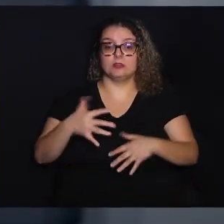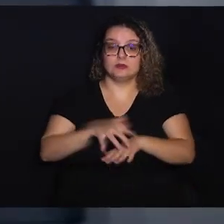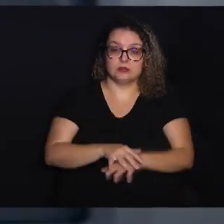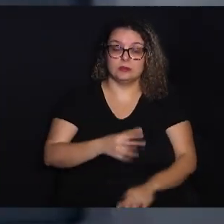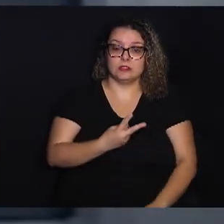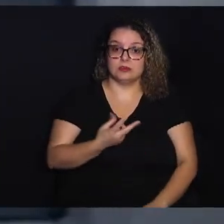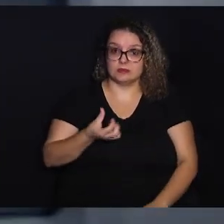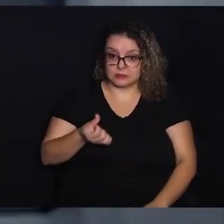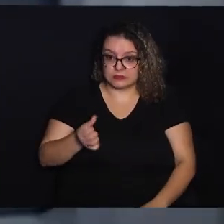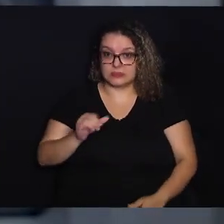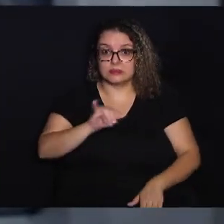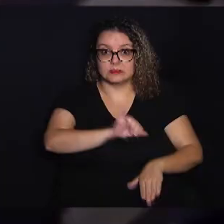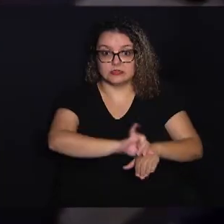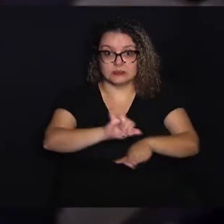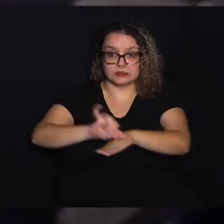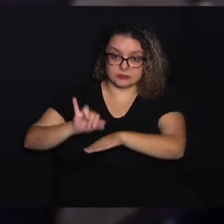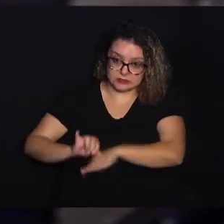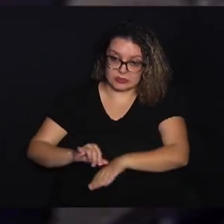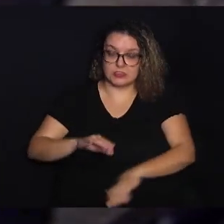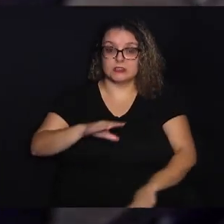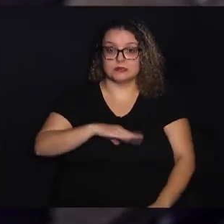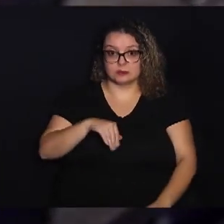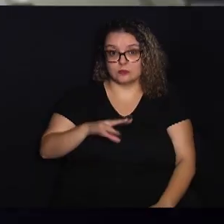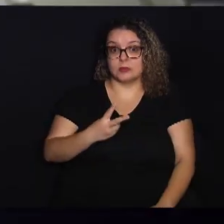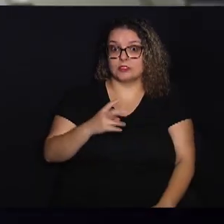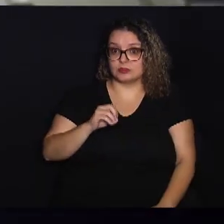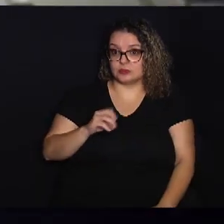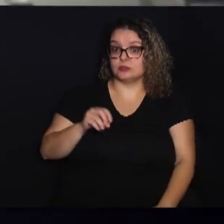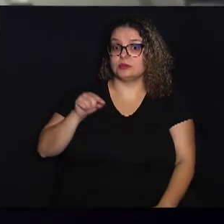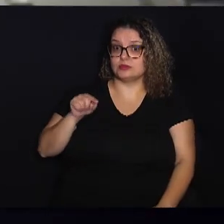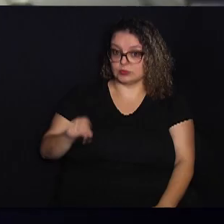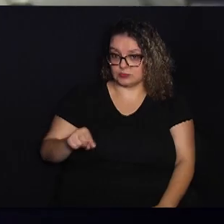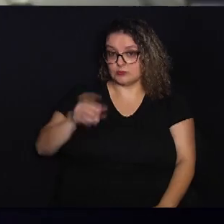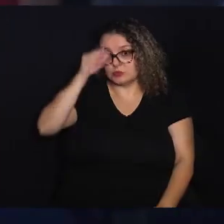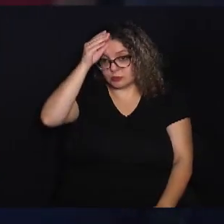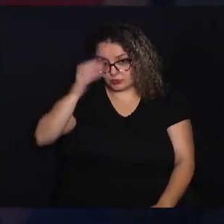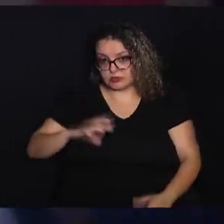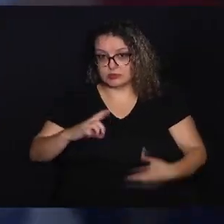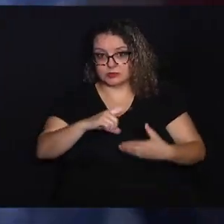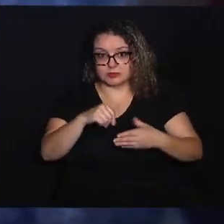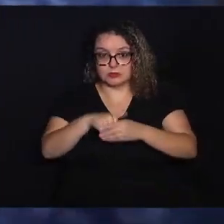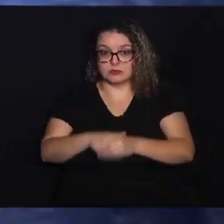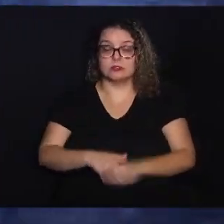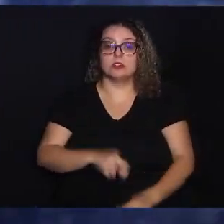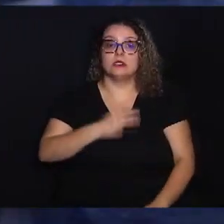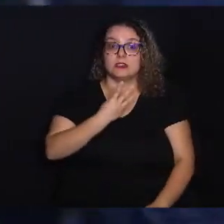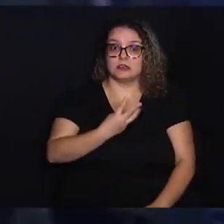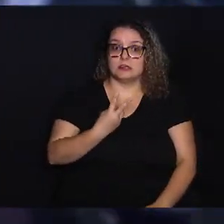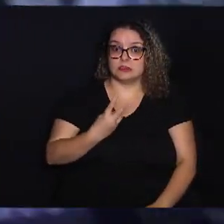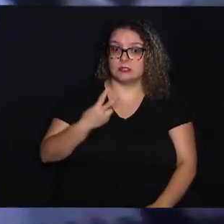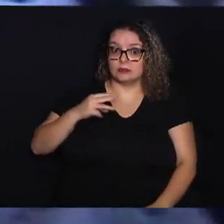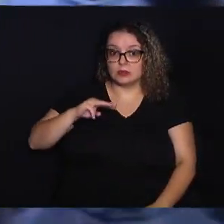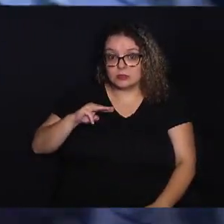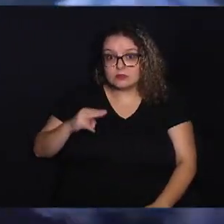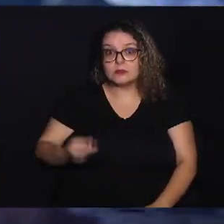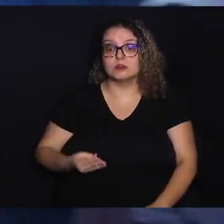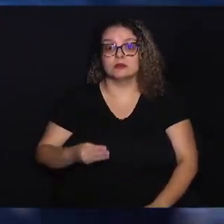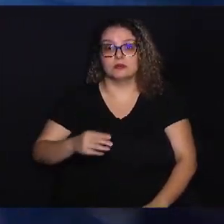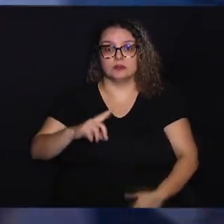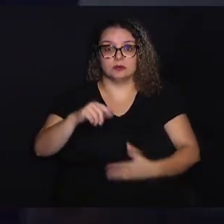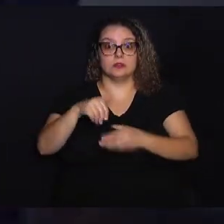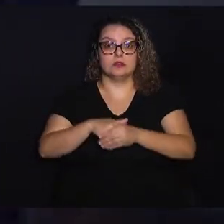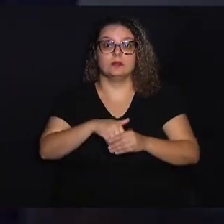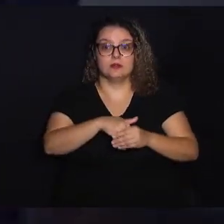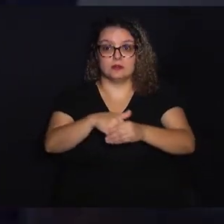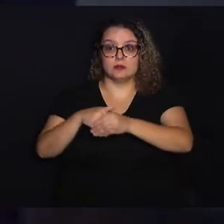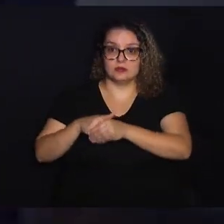26 capitais e as cidades com mais de 200.000 eleitores. Naquele ano, cerca de 32 milhões de eleitores puderam votar em